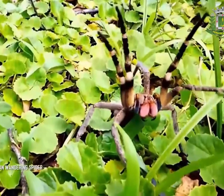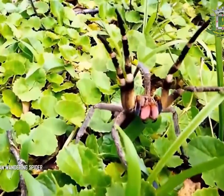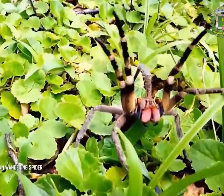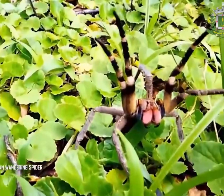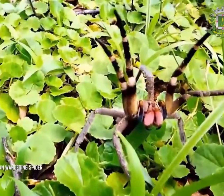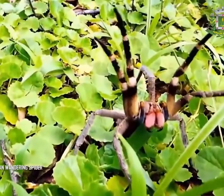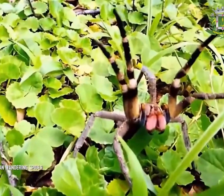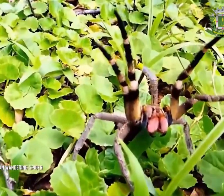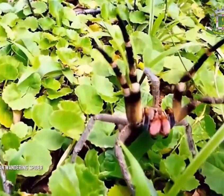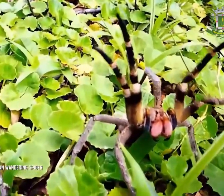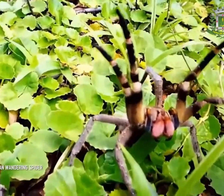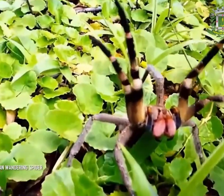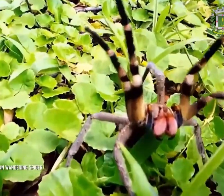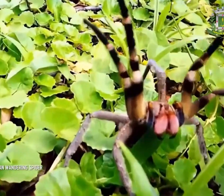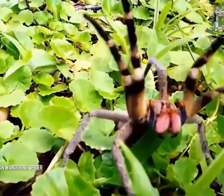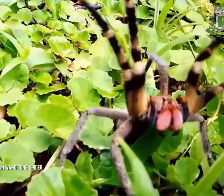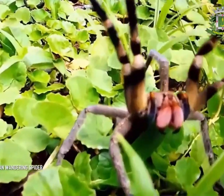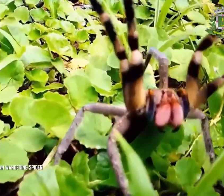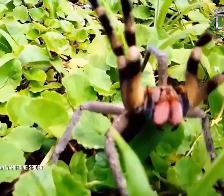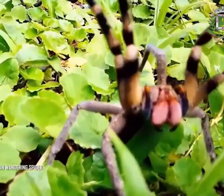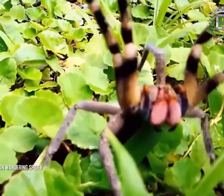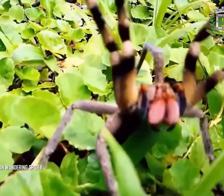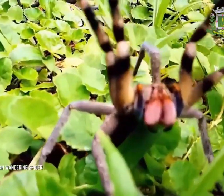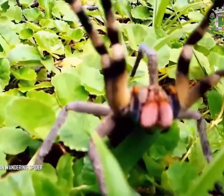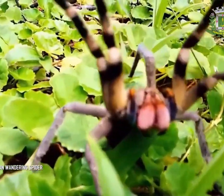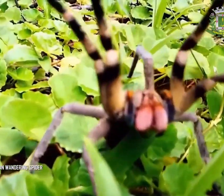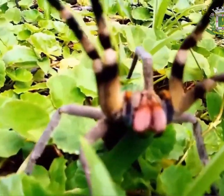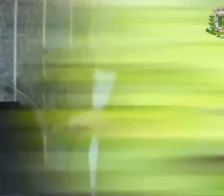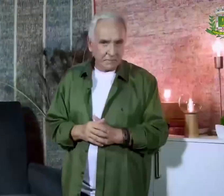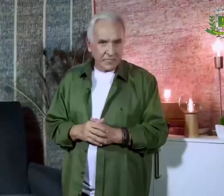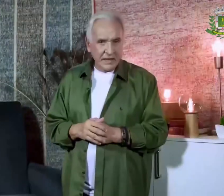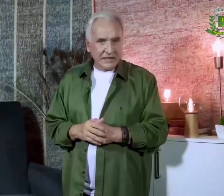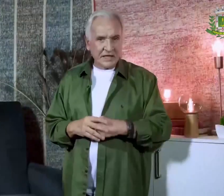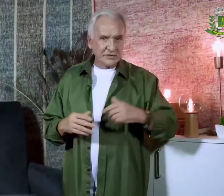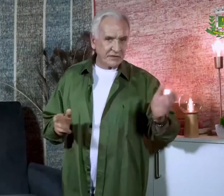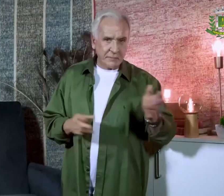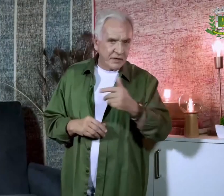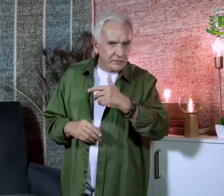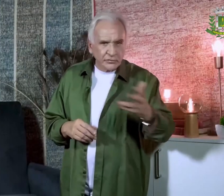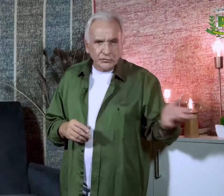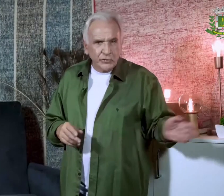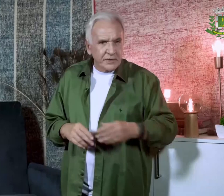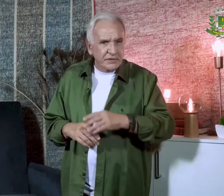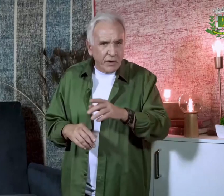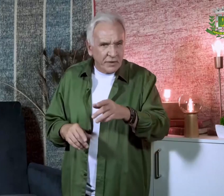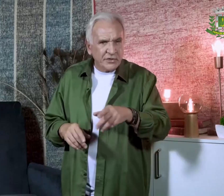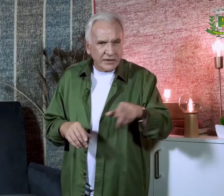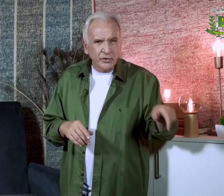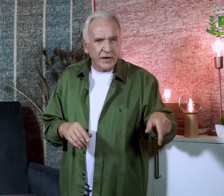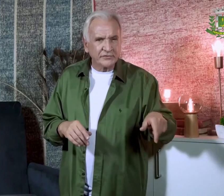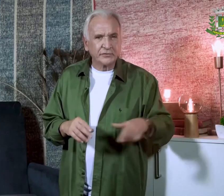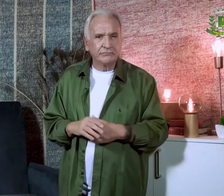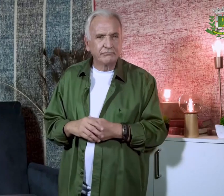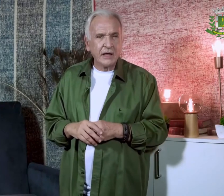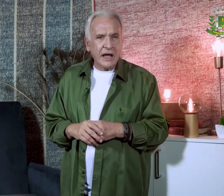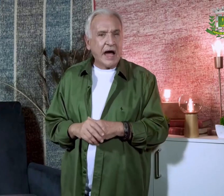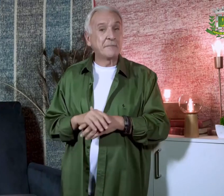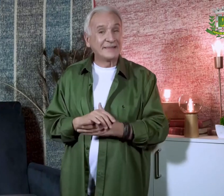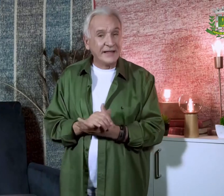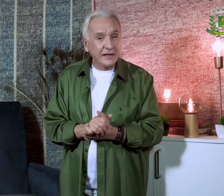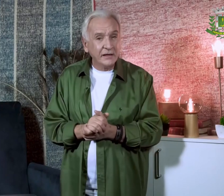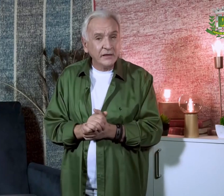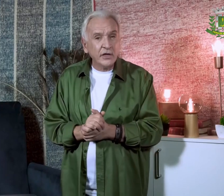Ou seja, as aranhas desse gênero são capazes de matar. nativa da América do Sul e principalmente aqui no Brasil.